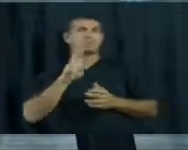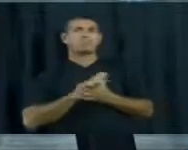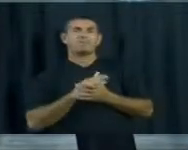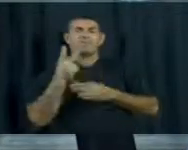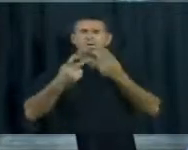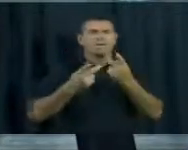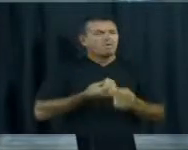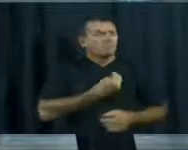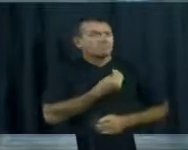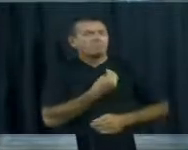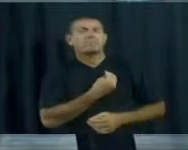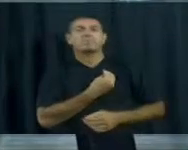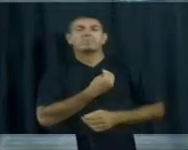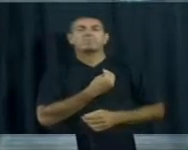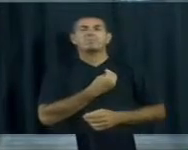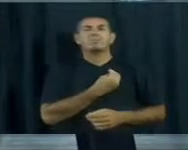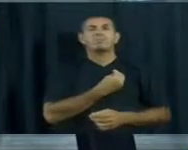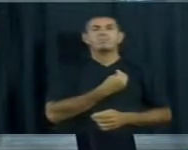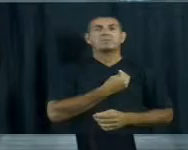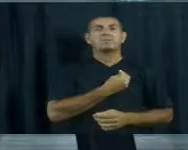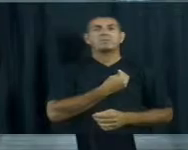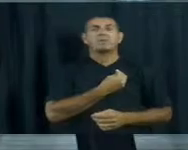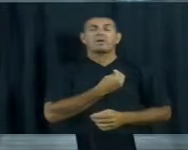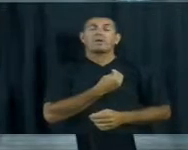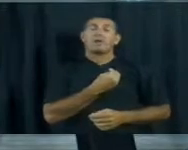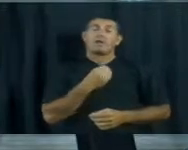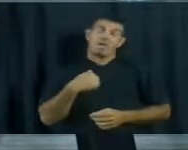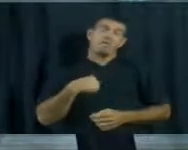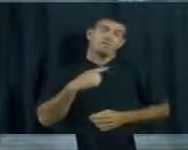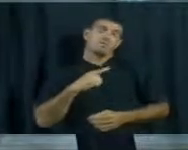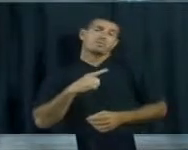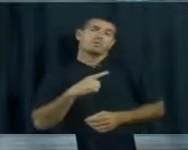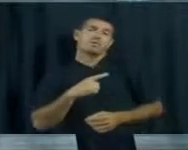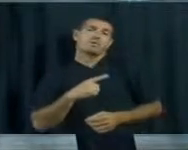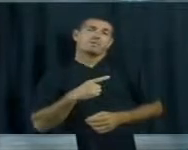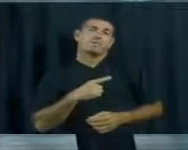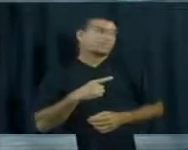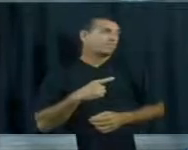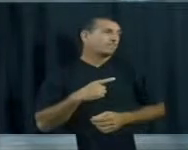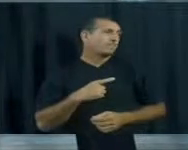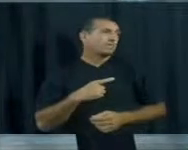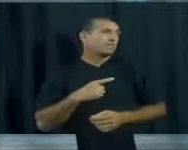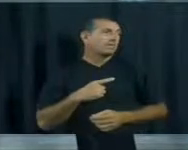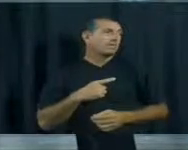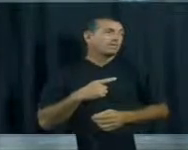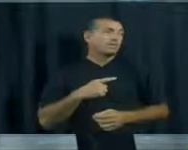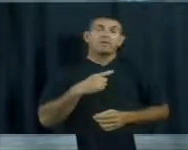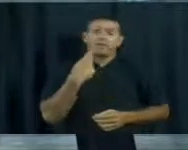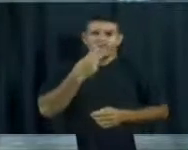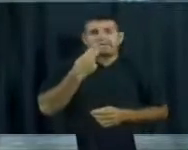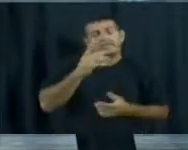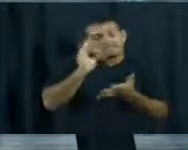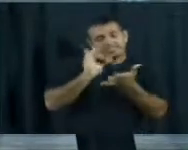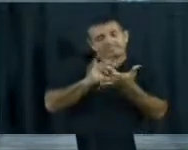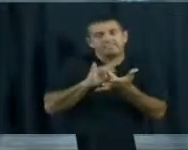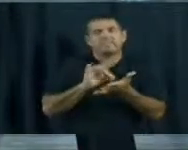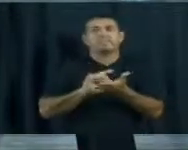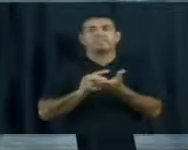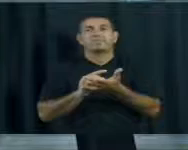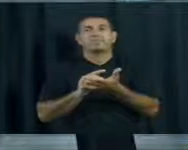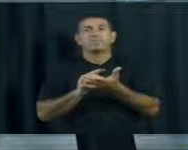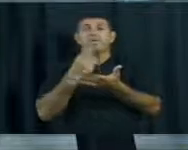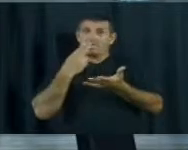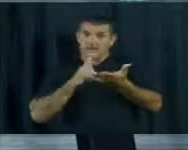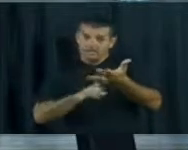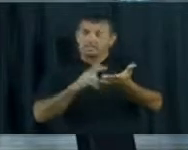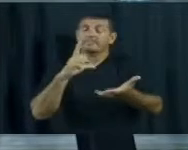vida, de conceitos, né? Eu tenho uma coisa aqui que eu vou colar, deixa eu colar. Eu tenho uma